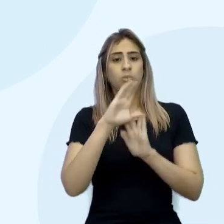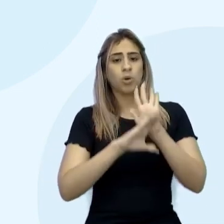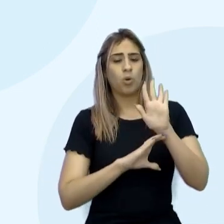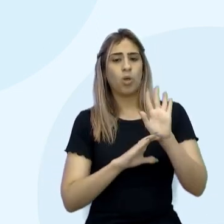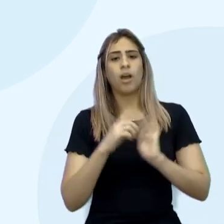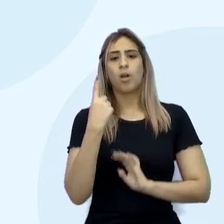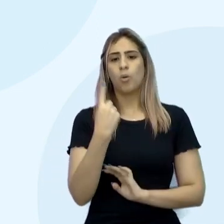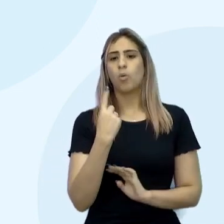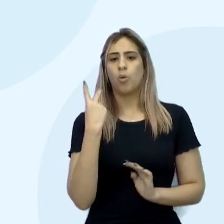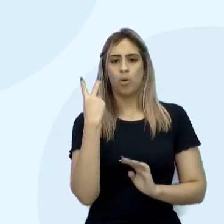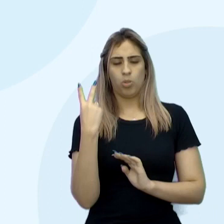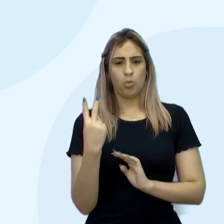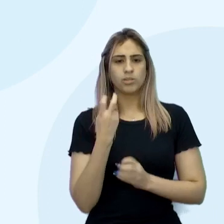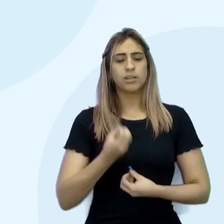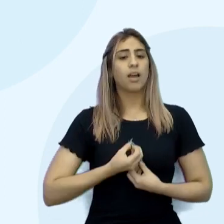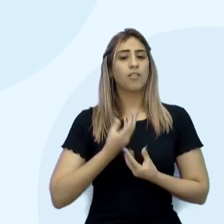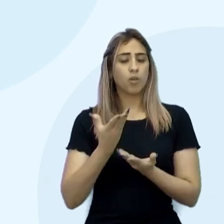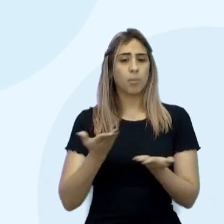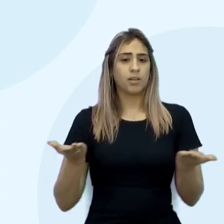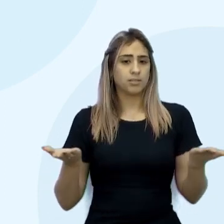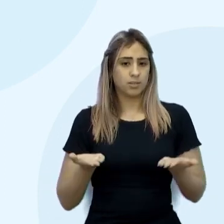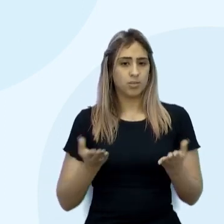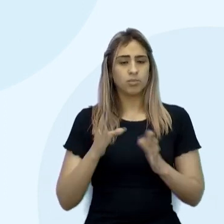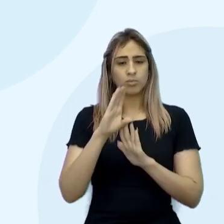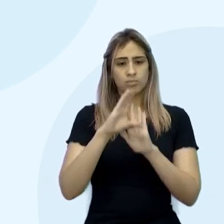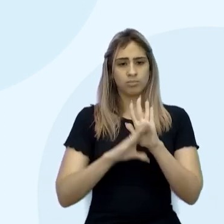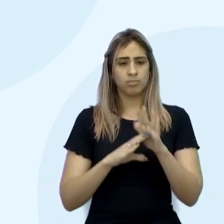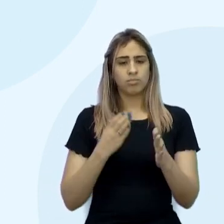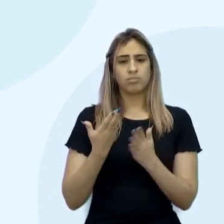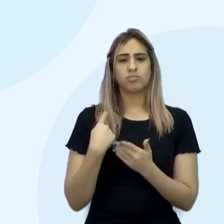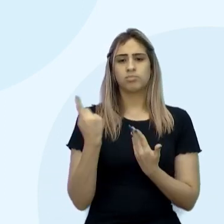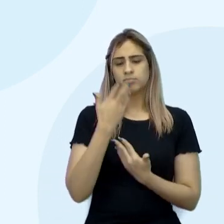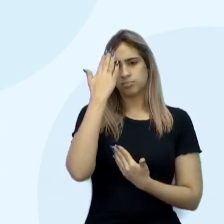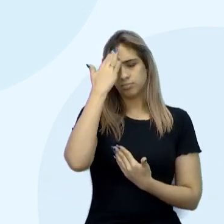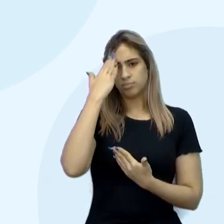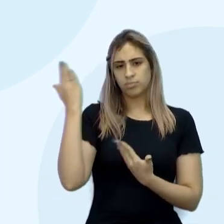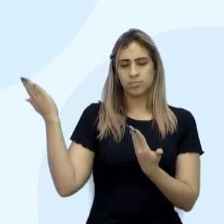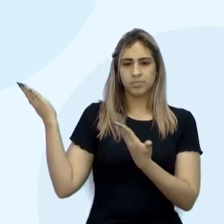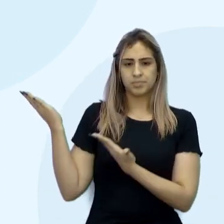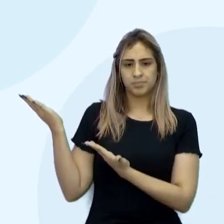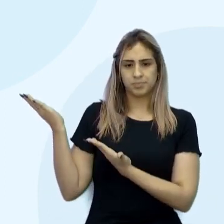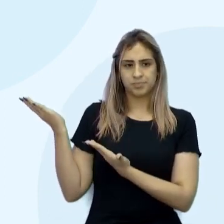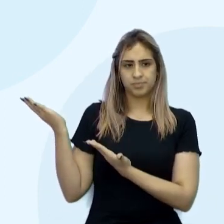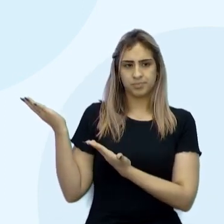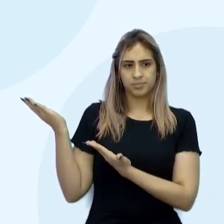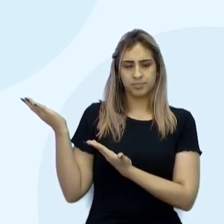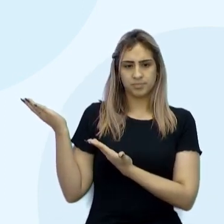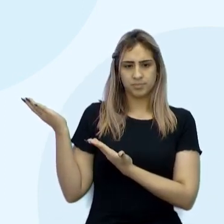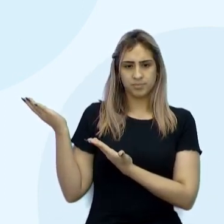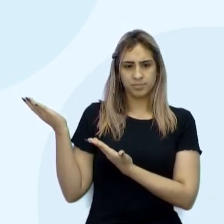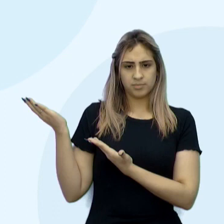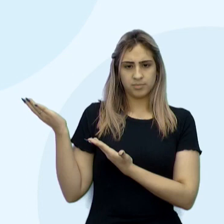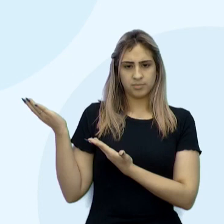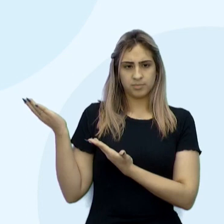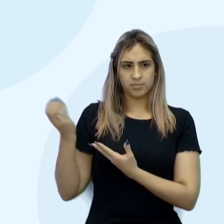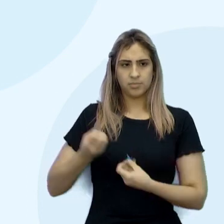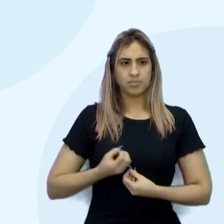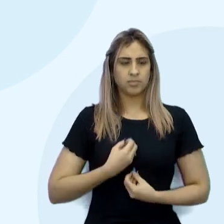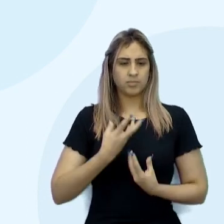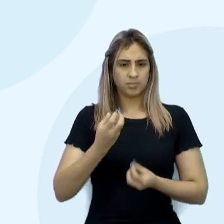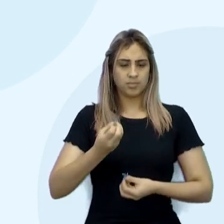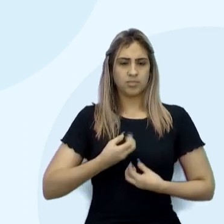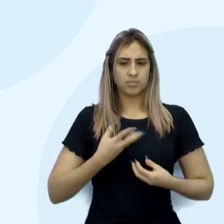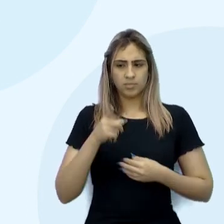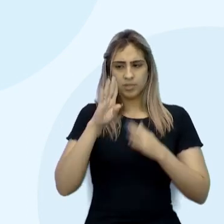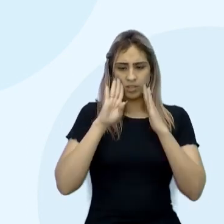2, de olho na informação. E o nosso componente curricular, como vocês sabem, os números por trás da informação, é